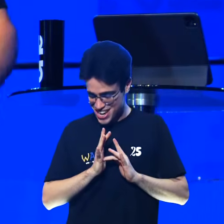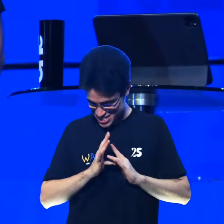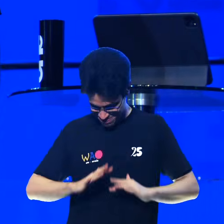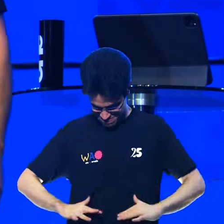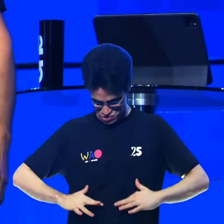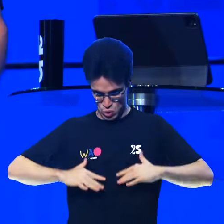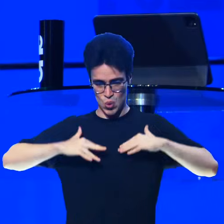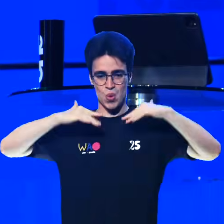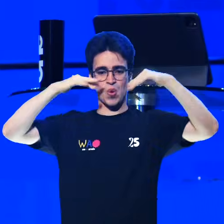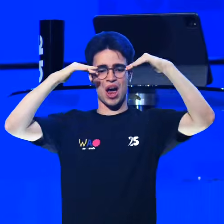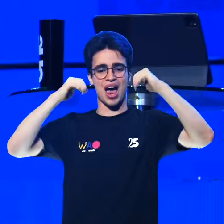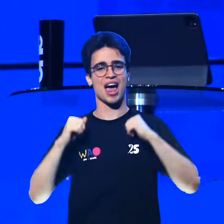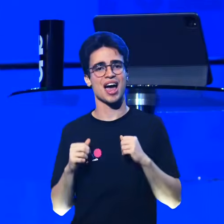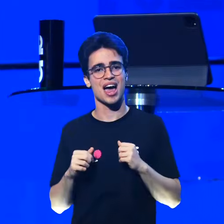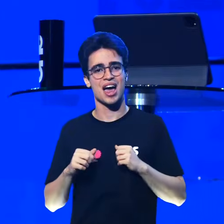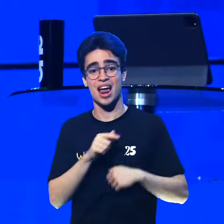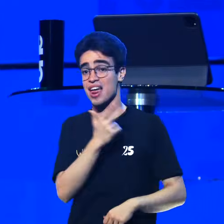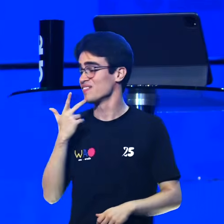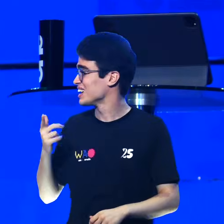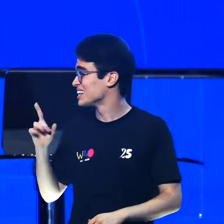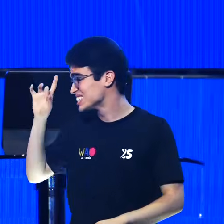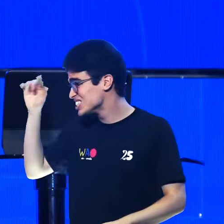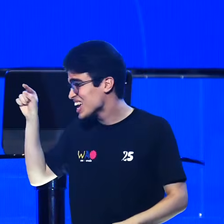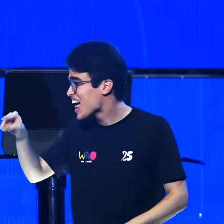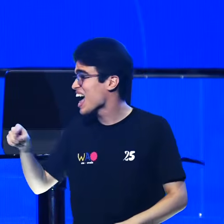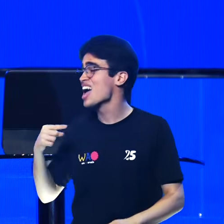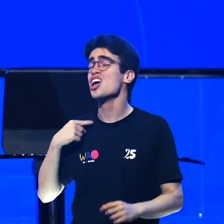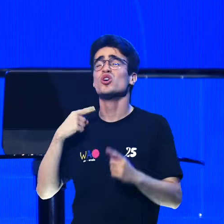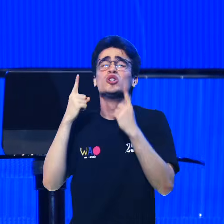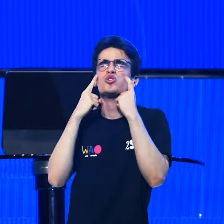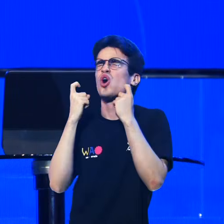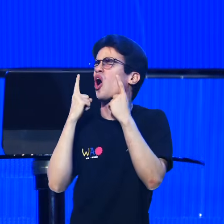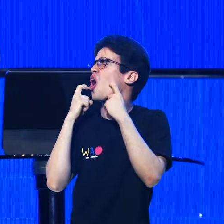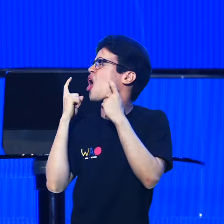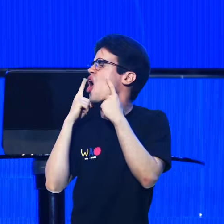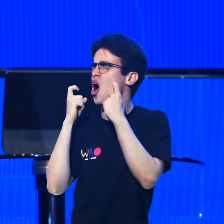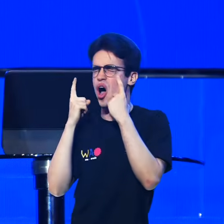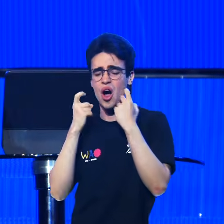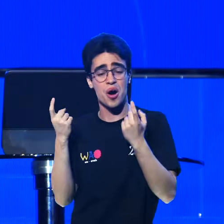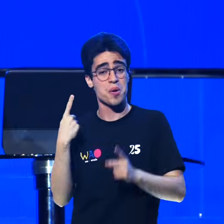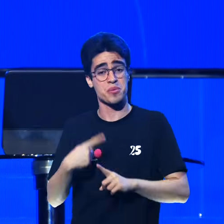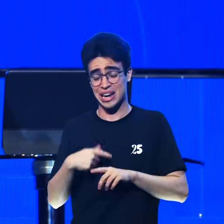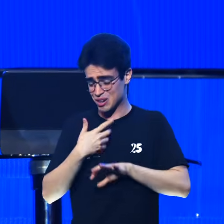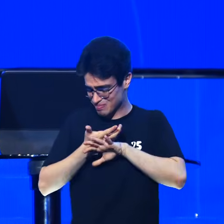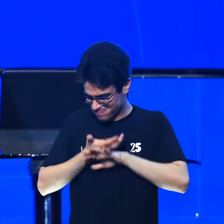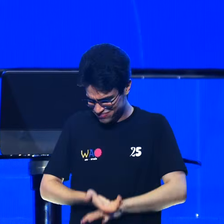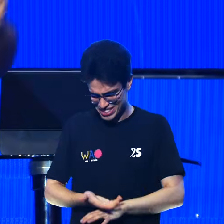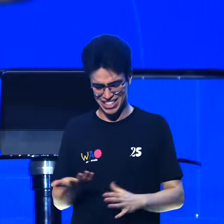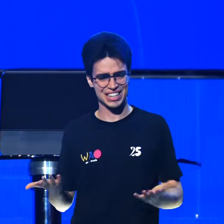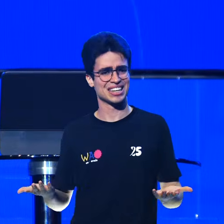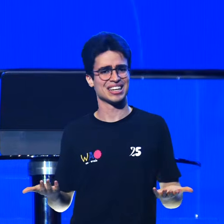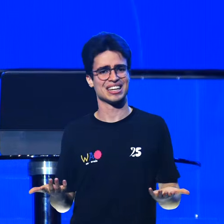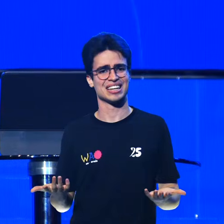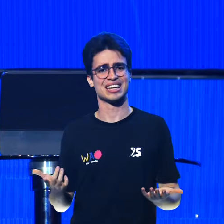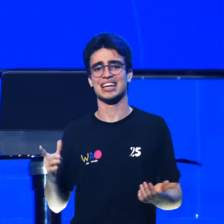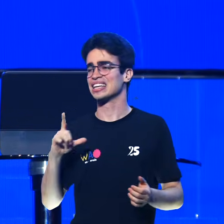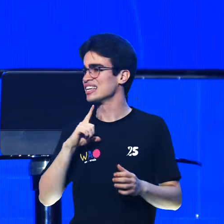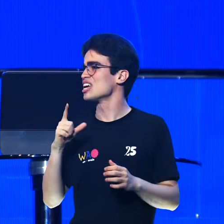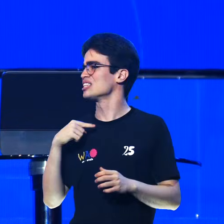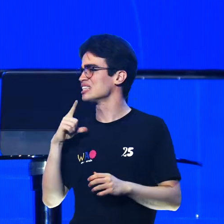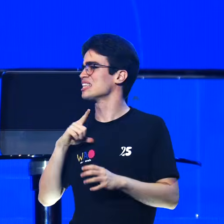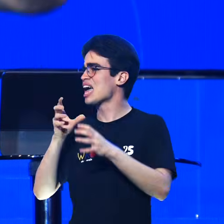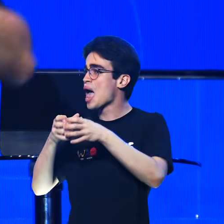vazio é preenchido. Ele diz: aquele dia eu chorei feito criança, porque eu tinha um vazio. Eu estava recebendo